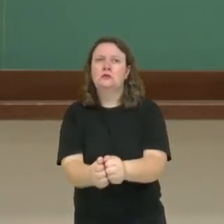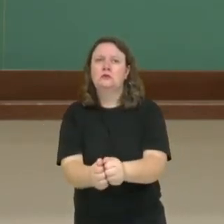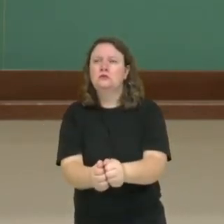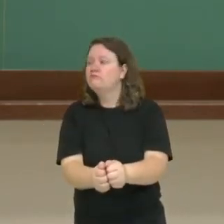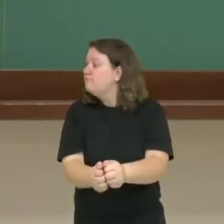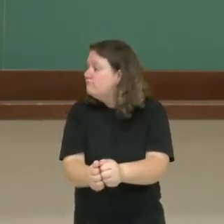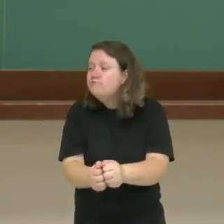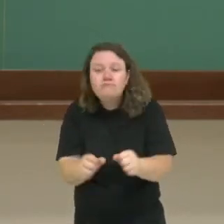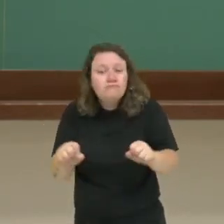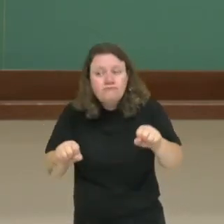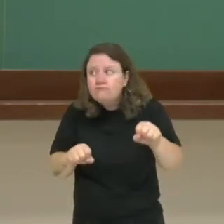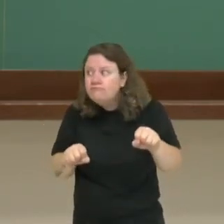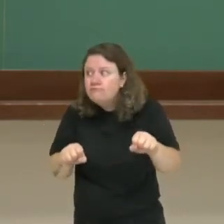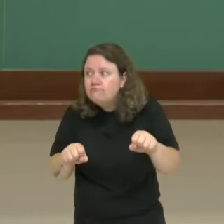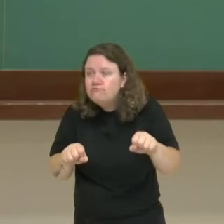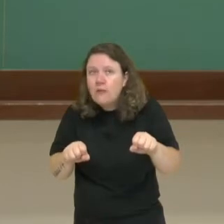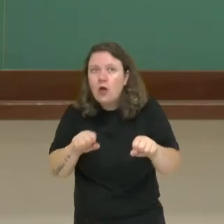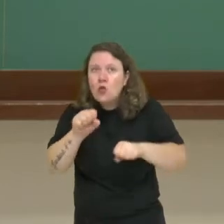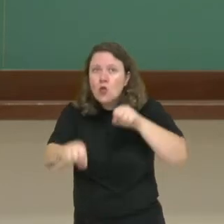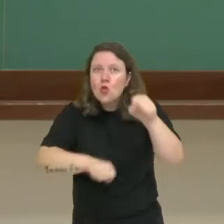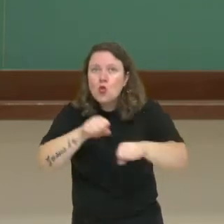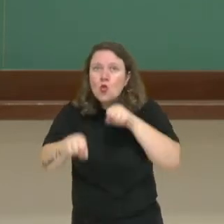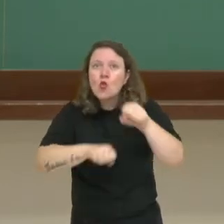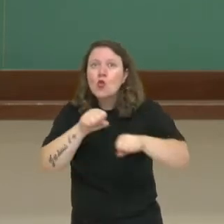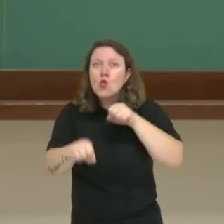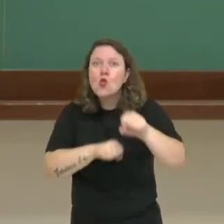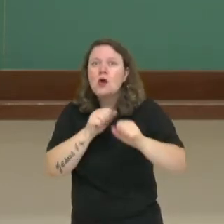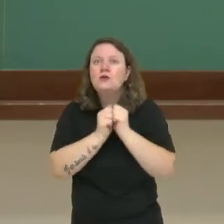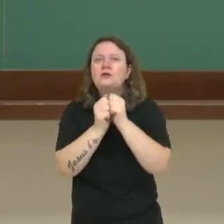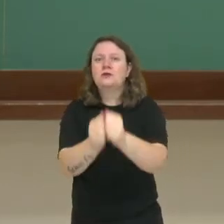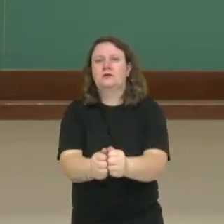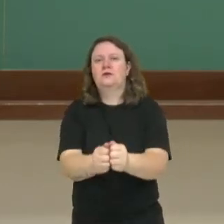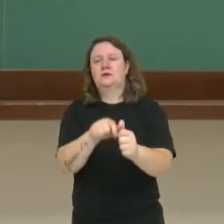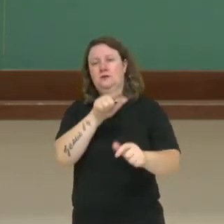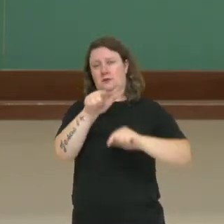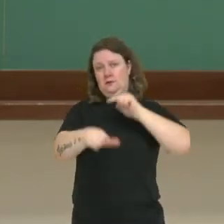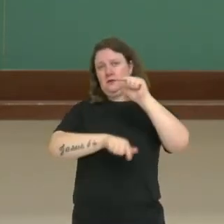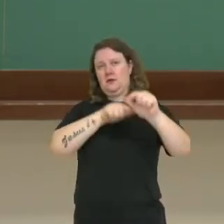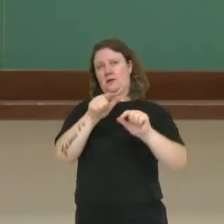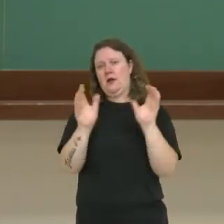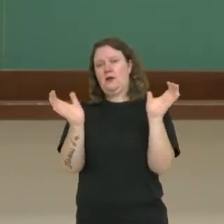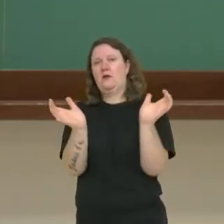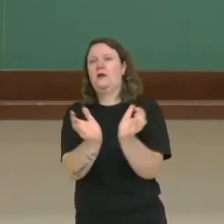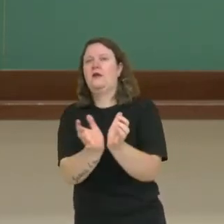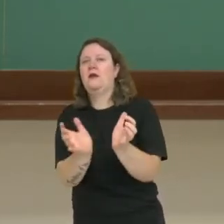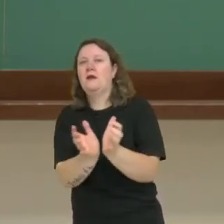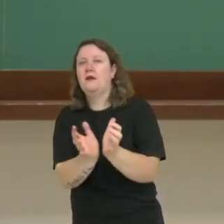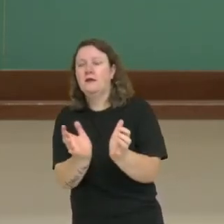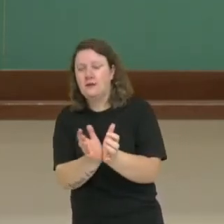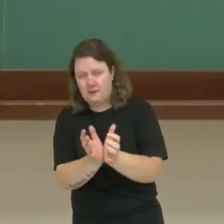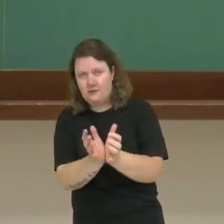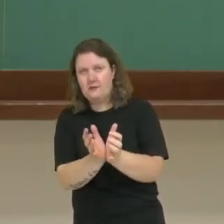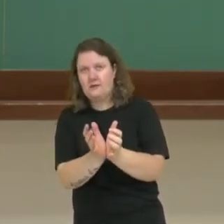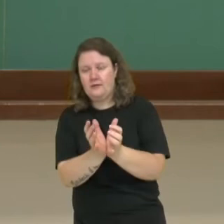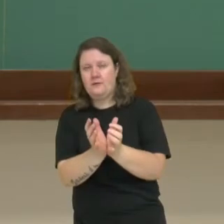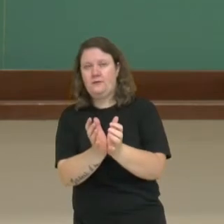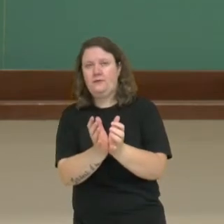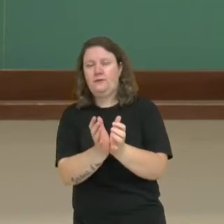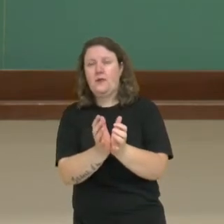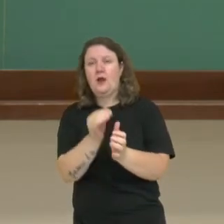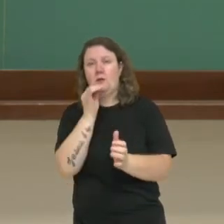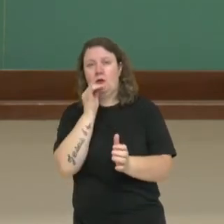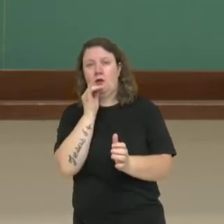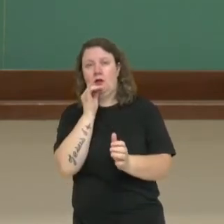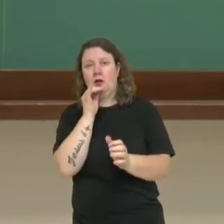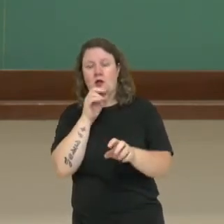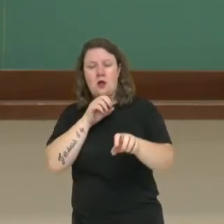existe muito um trabalho de equipe. Quando as equipes, sempre quando você anda de bicicleta atrás de